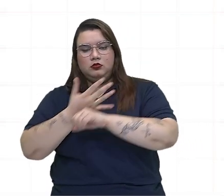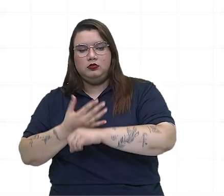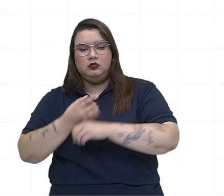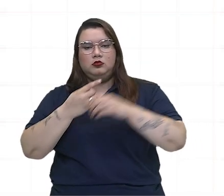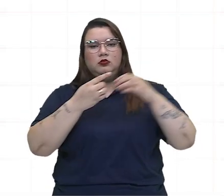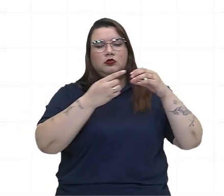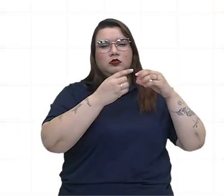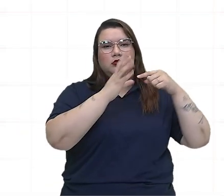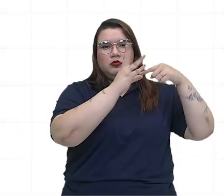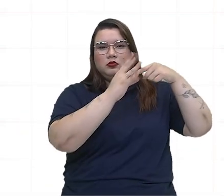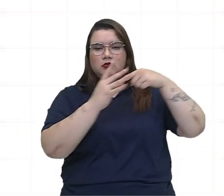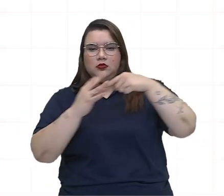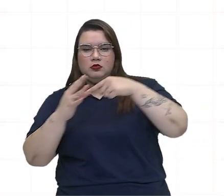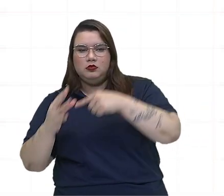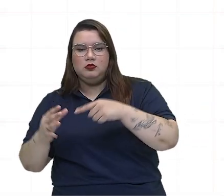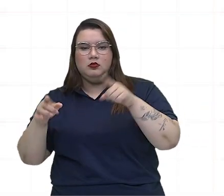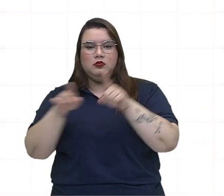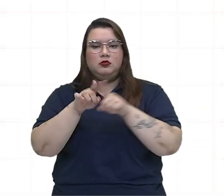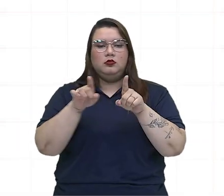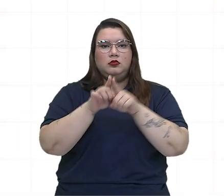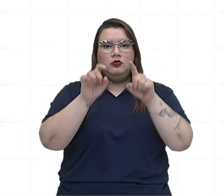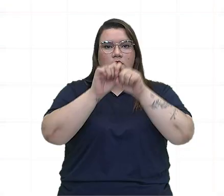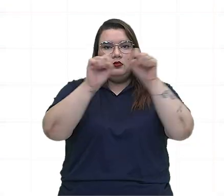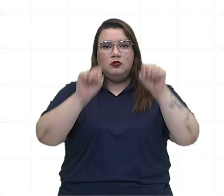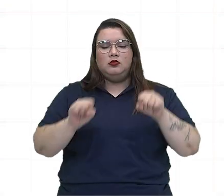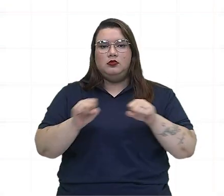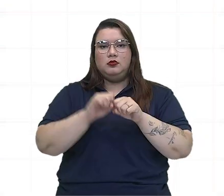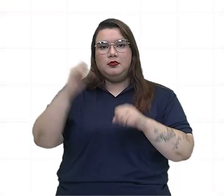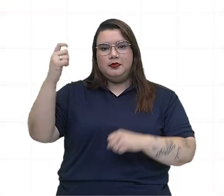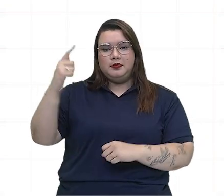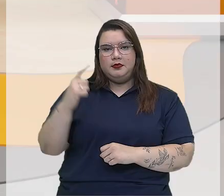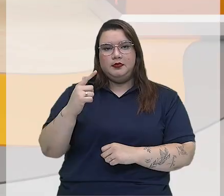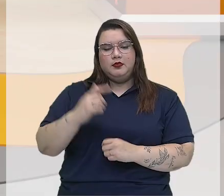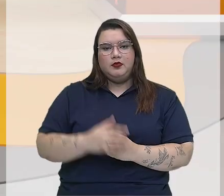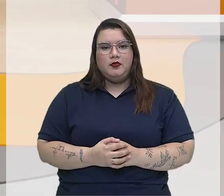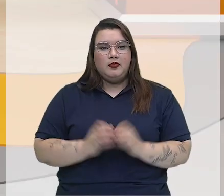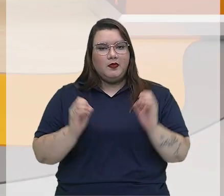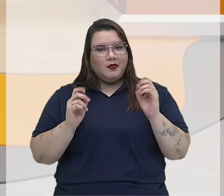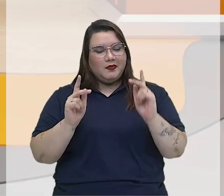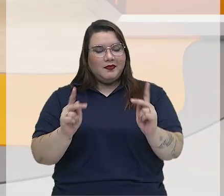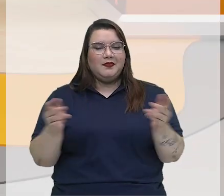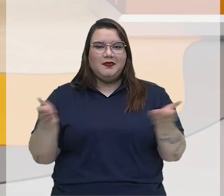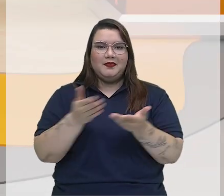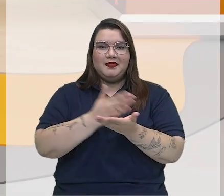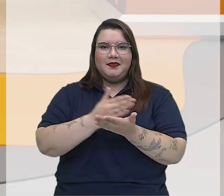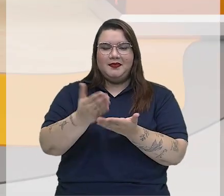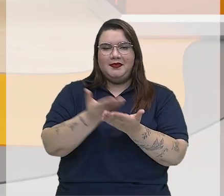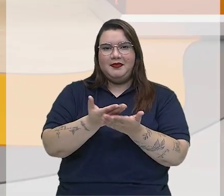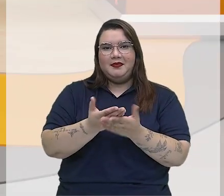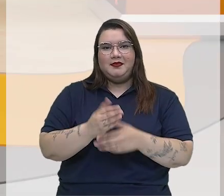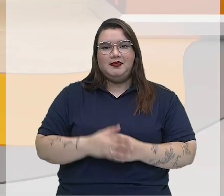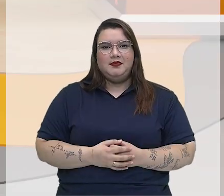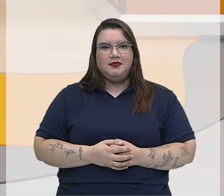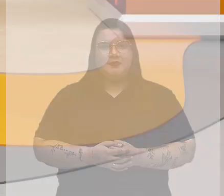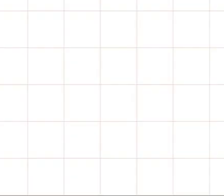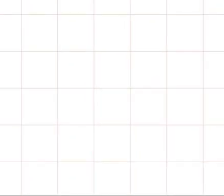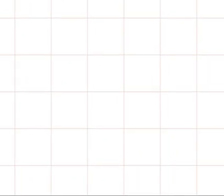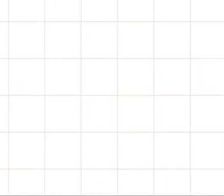cometas, asteroides, meteoros e o sistema solar. Dito isto, vamos lá dar início à nossa